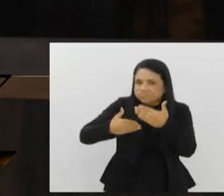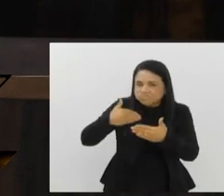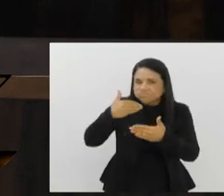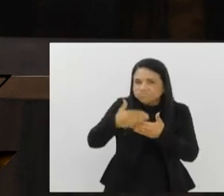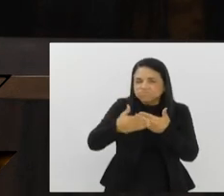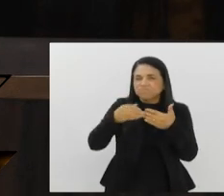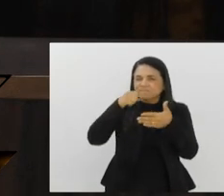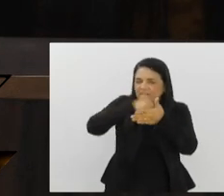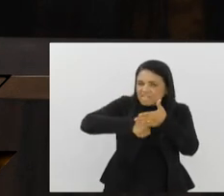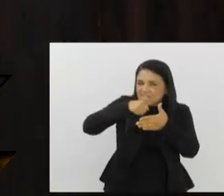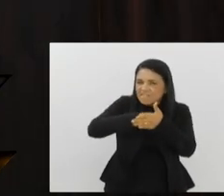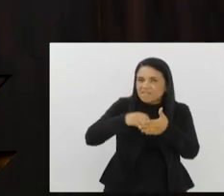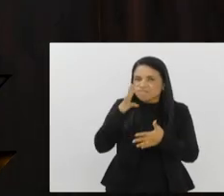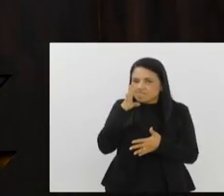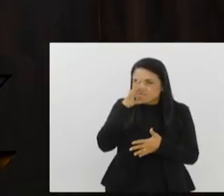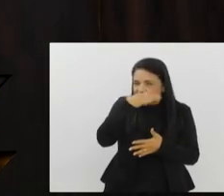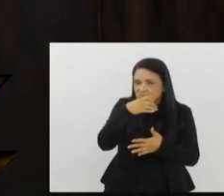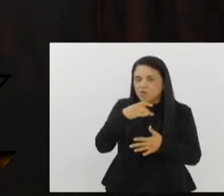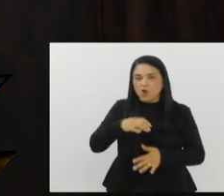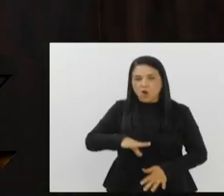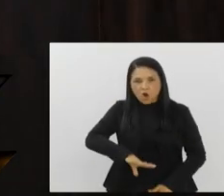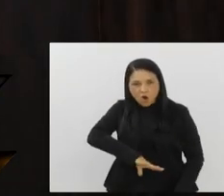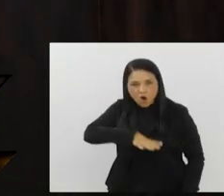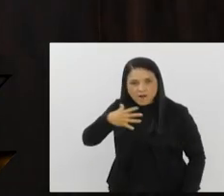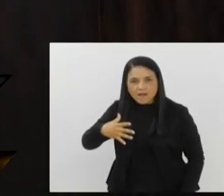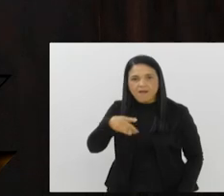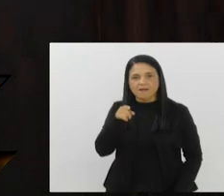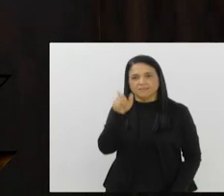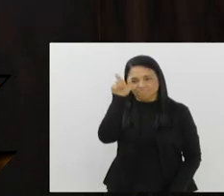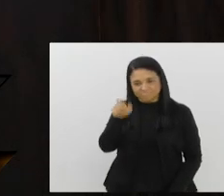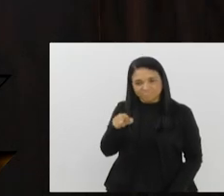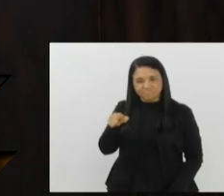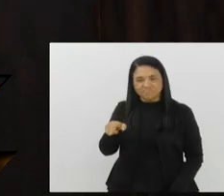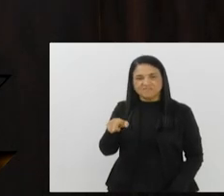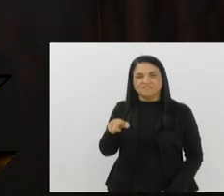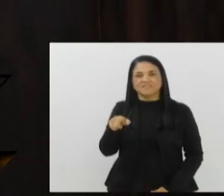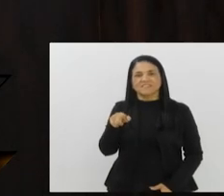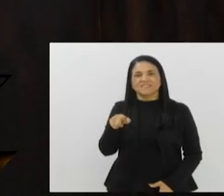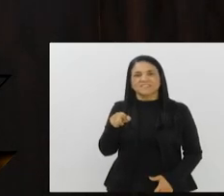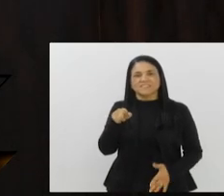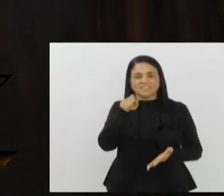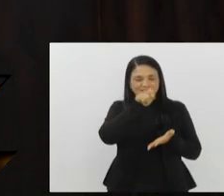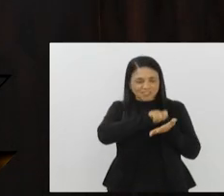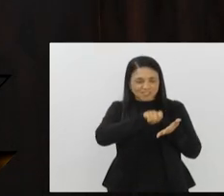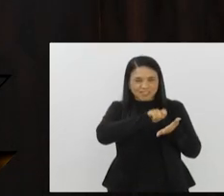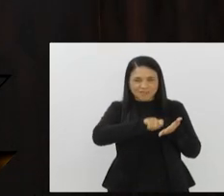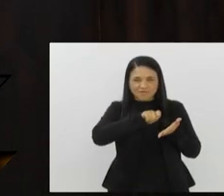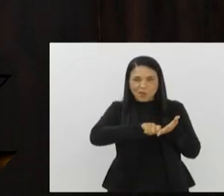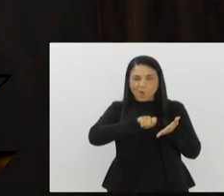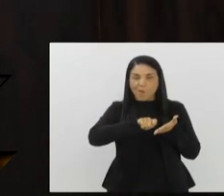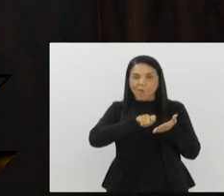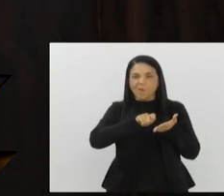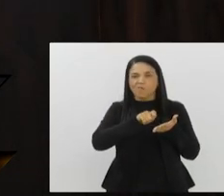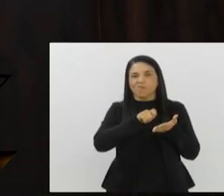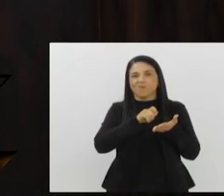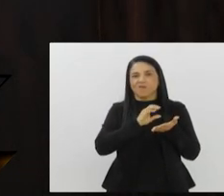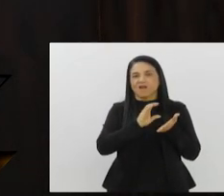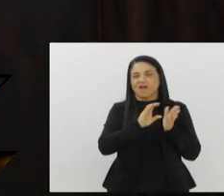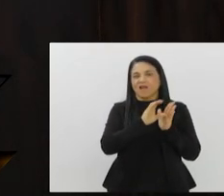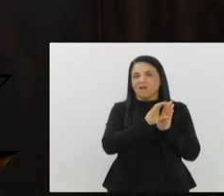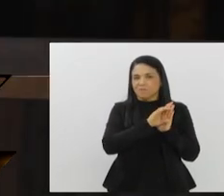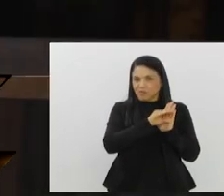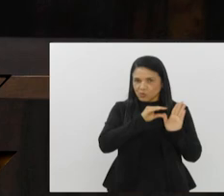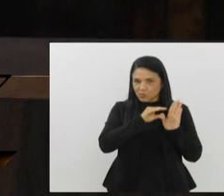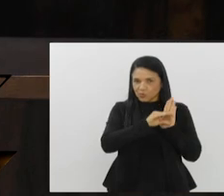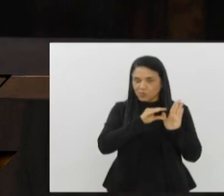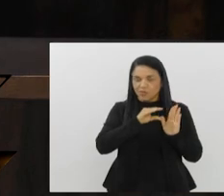tua persistência com a tua coragem e assim você escreveu um capítulo na história da memória da resistência e